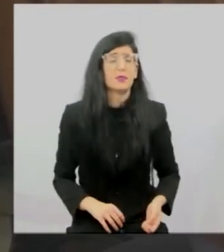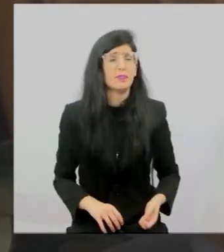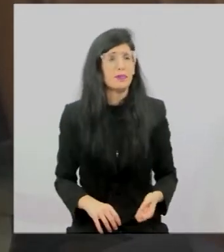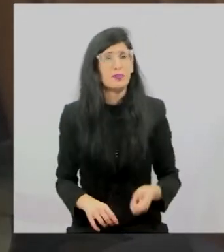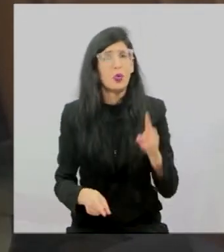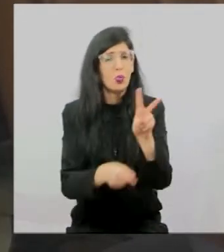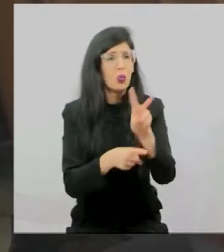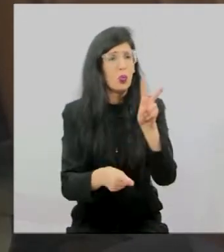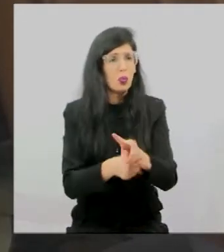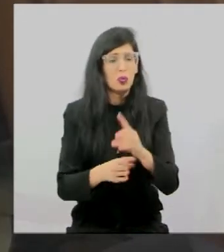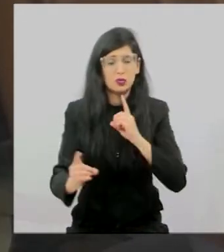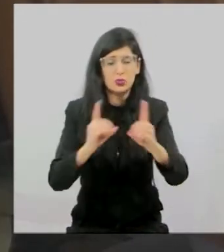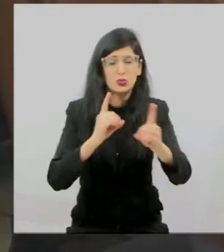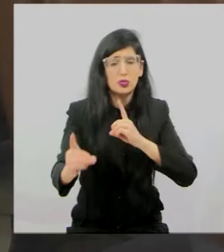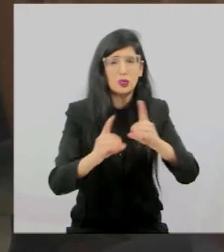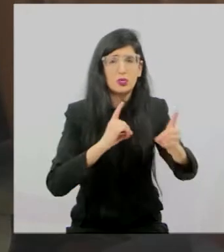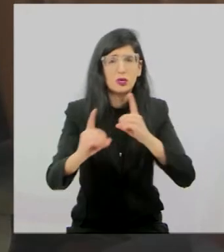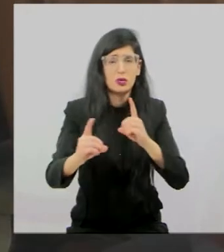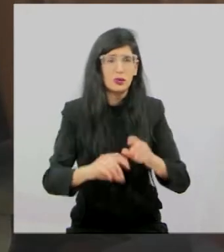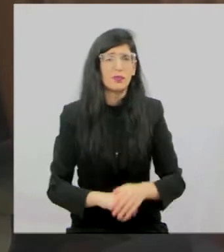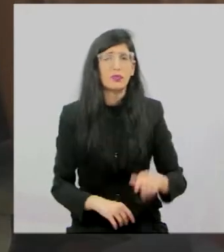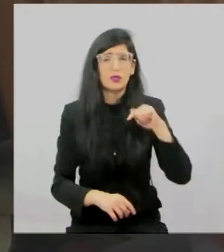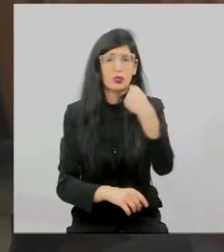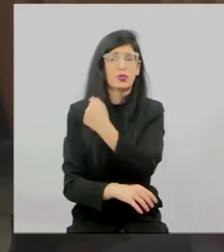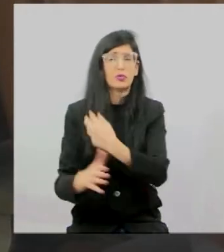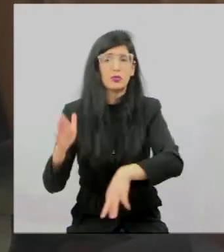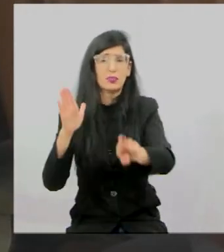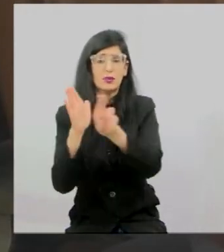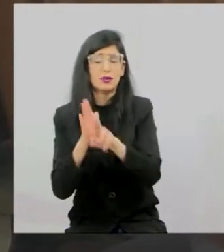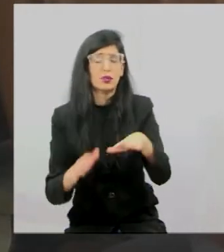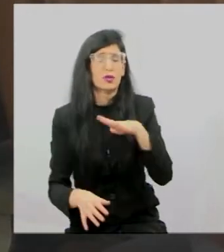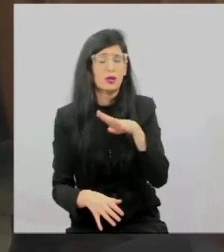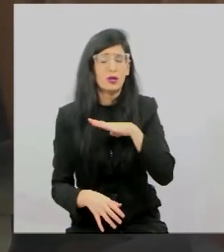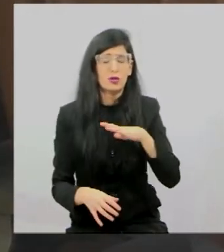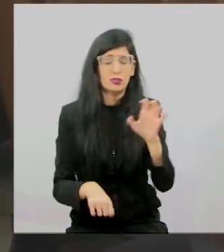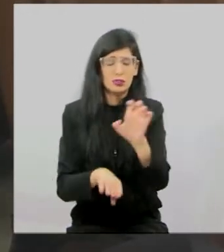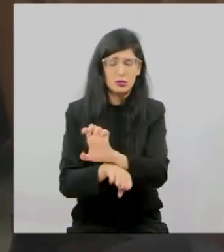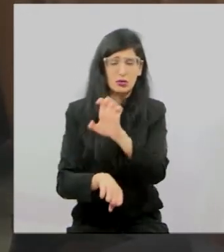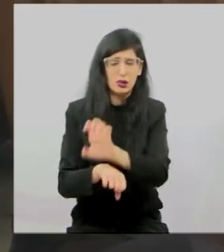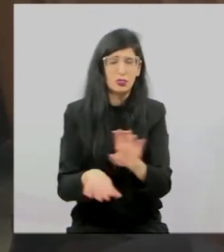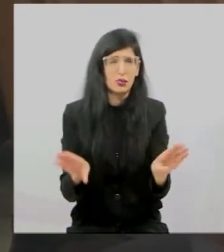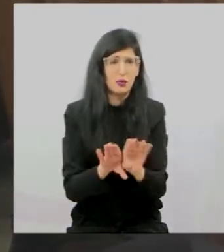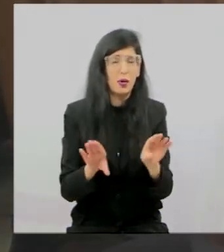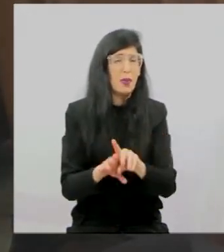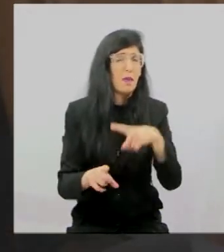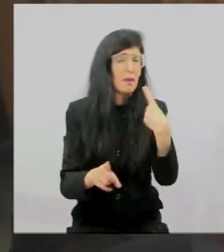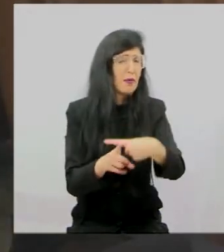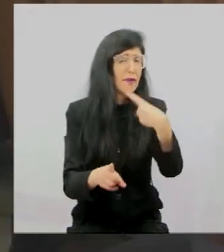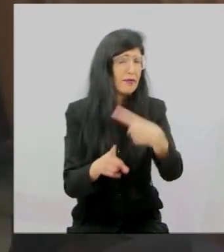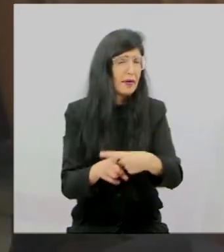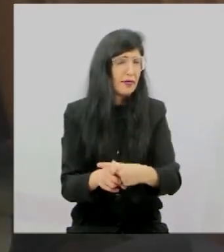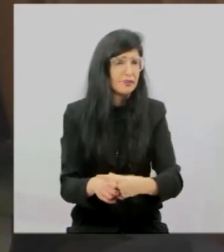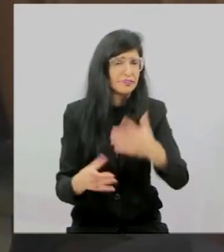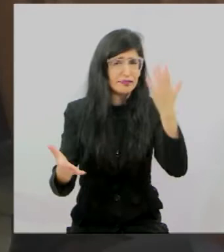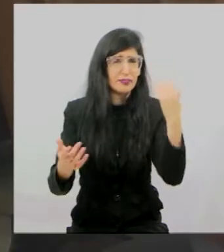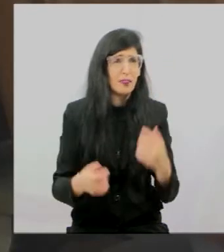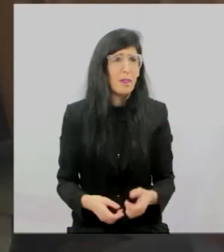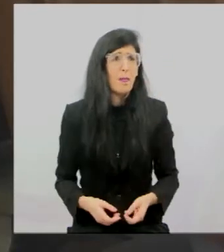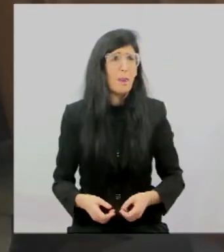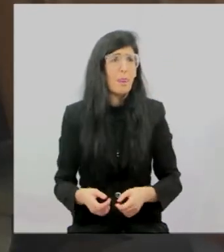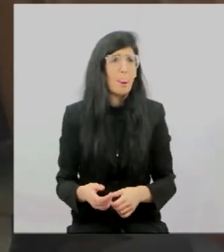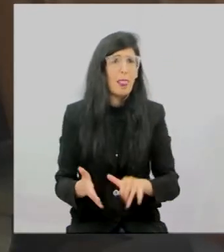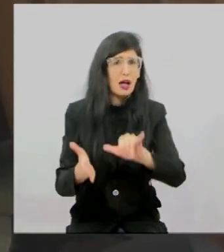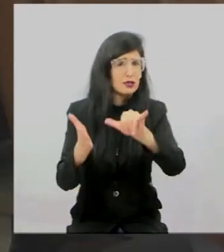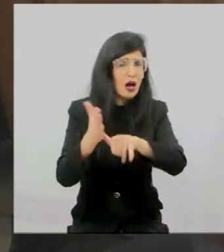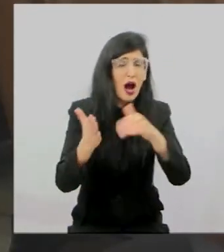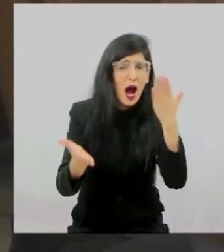nós, enquanto representantes do município e do Estado, acompanhar toda a discussão, porque depois que tiver editado pronto, daí acabou o nosso momento de